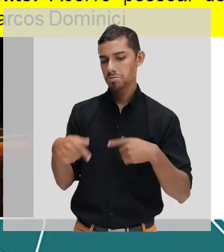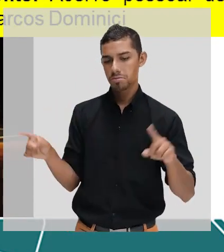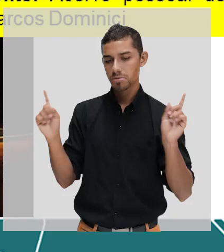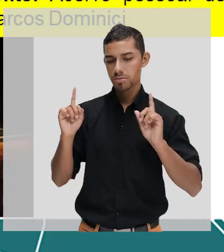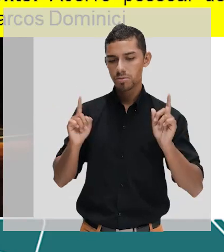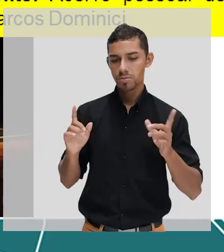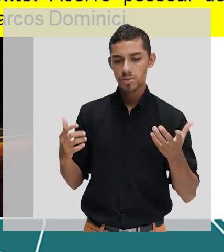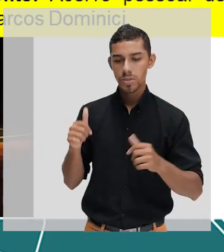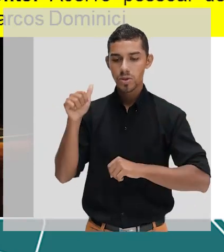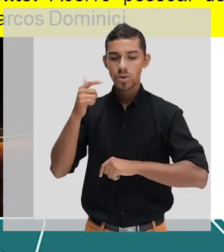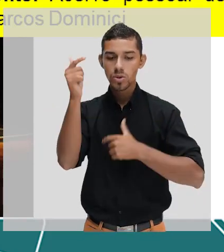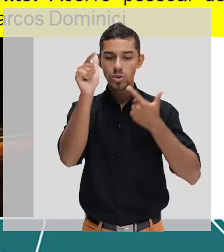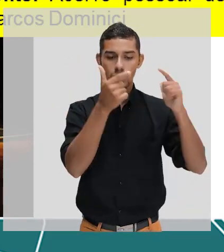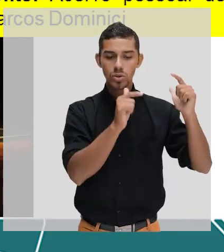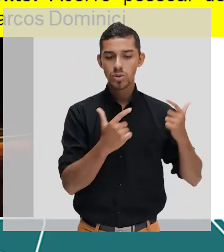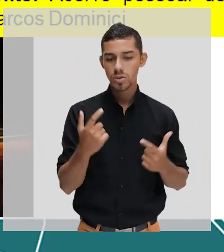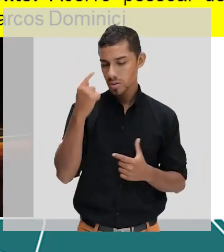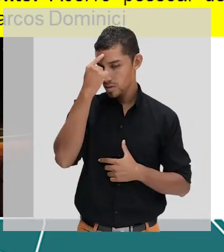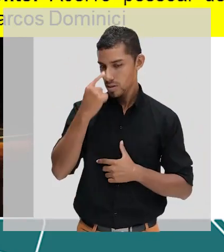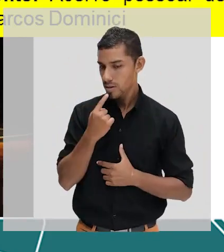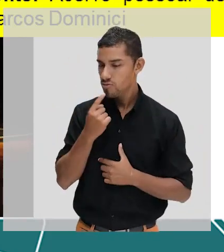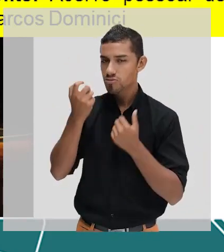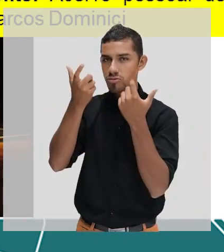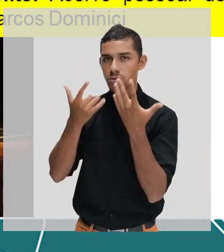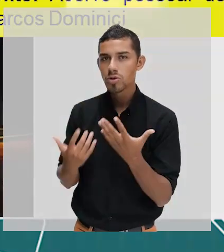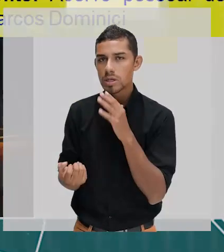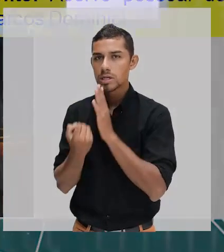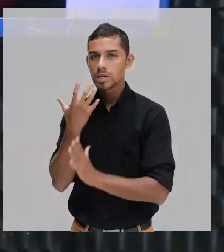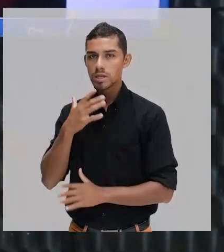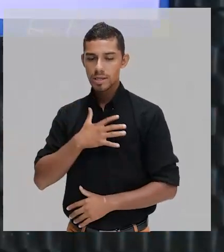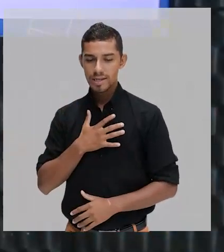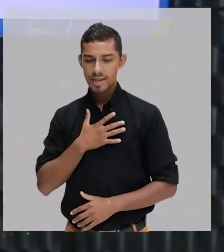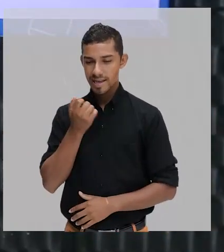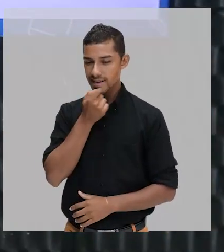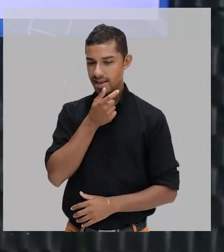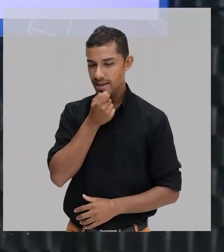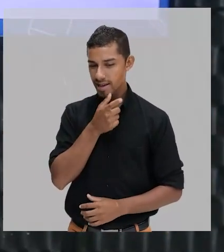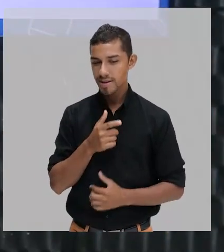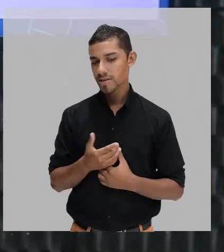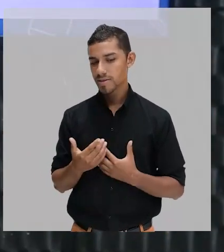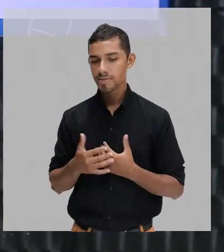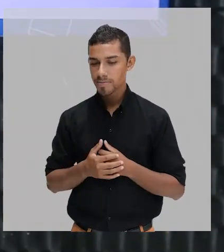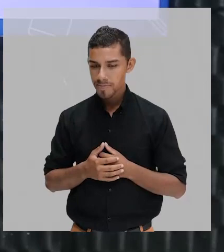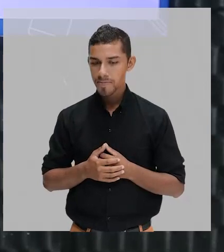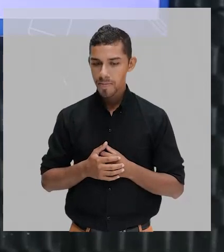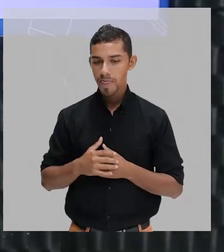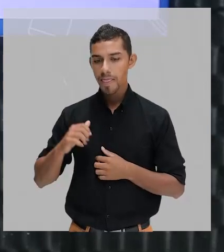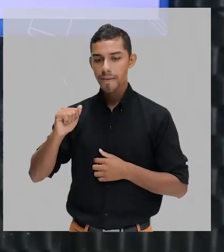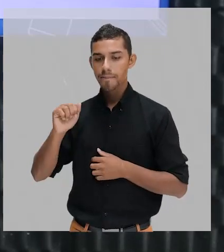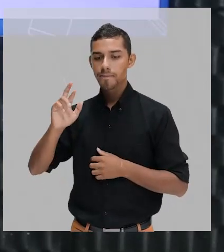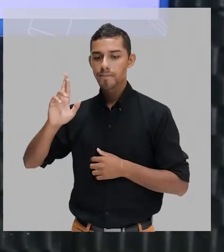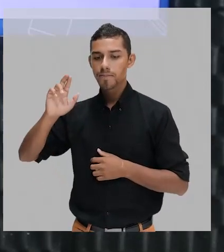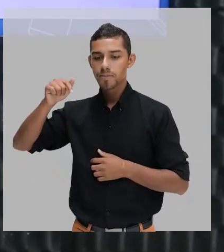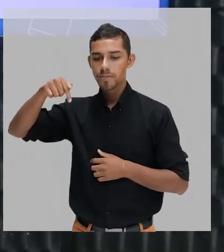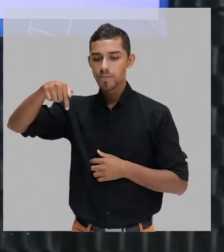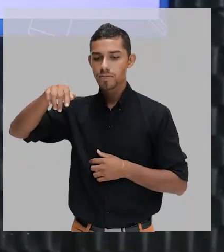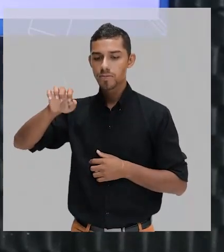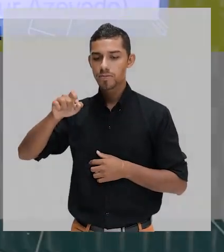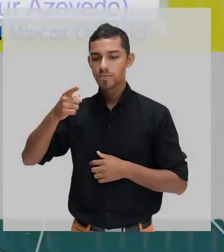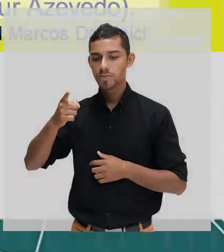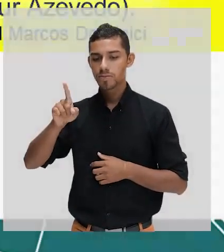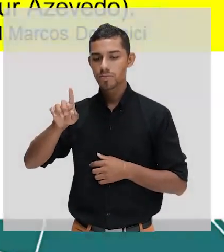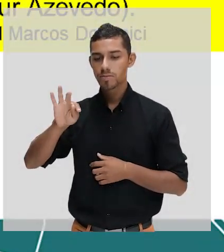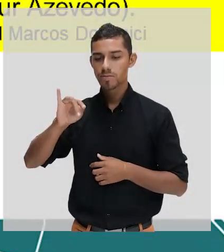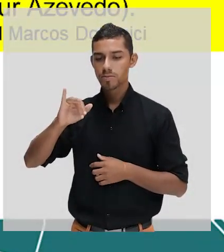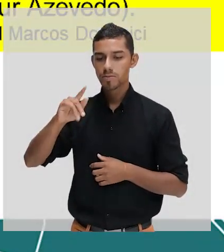situação, entre outras figuras, criar a sensação de comédia e por aí vai. O arquétipo é o conjunto